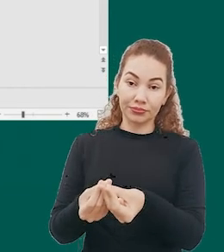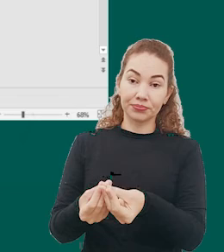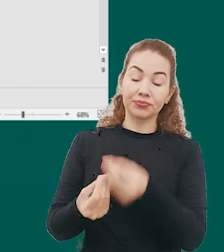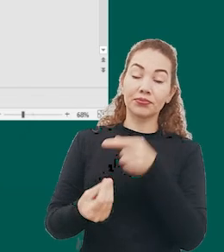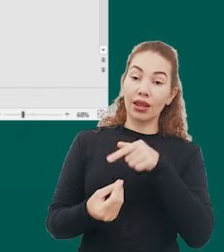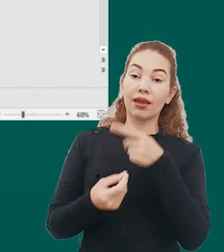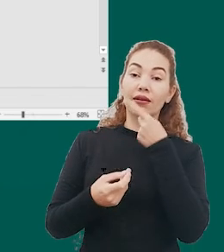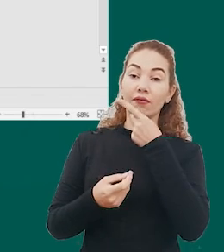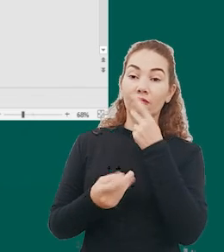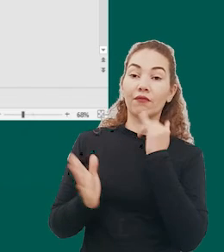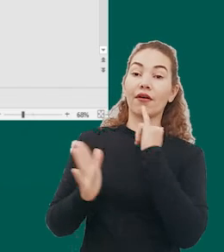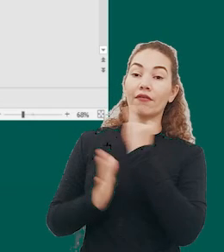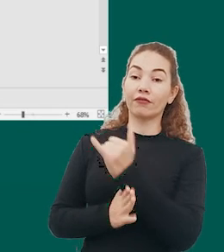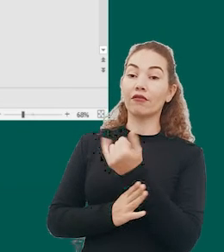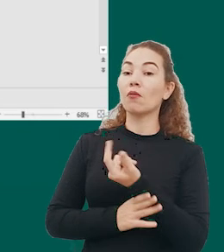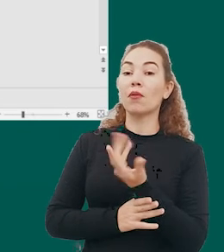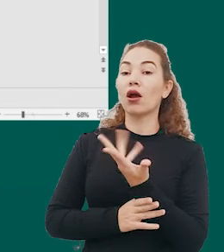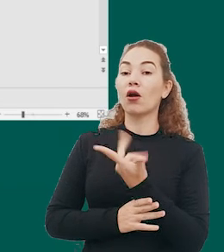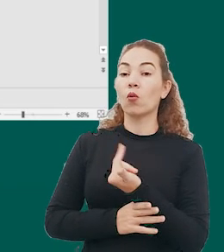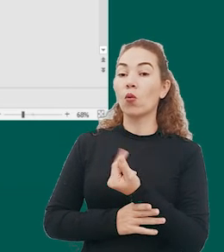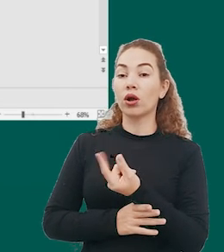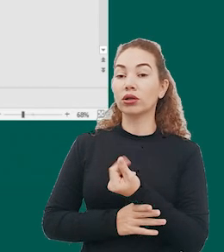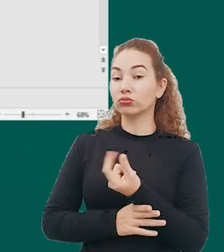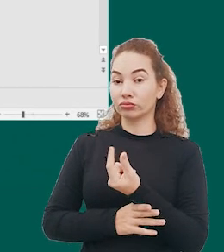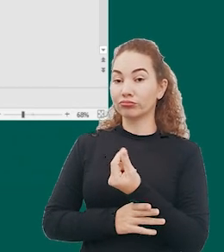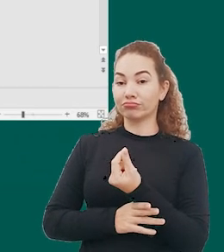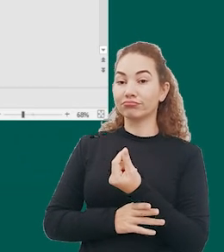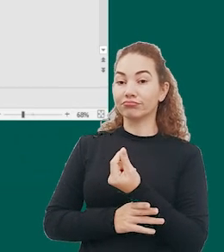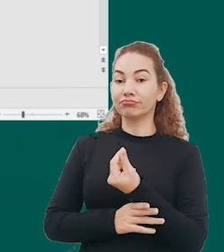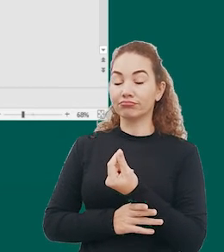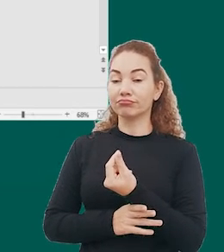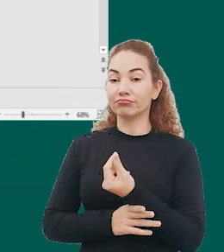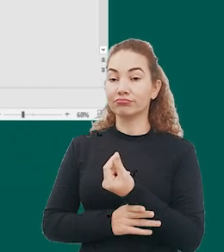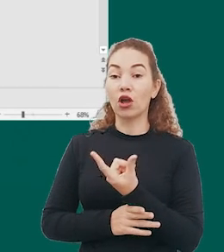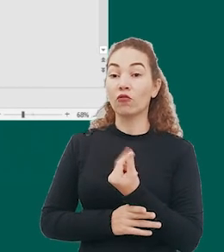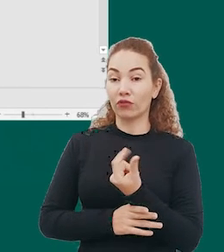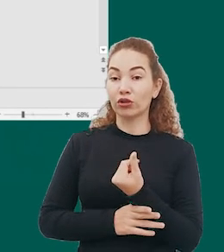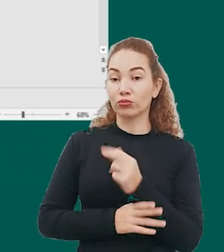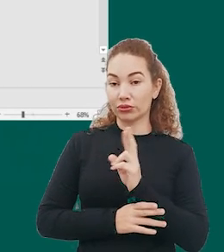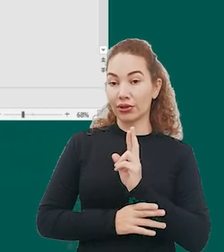ele vai estar informando o valor desta doação. Valor